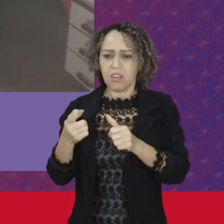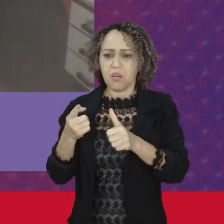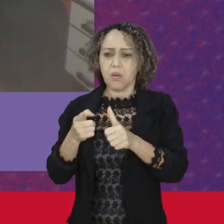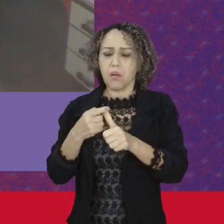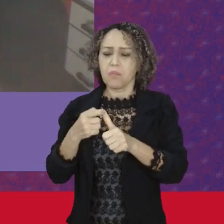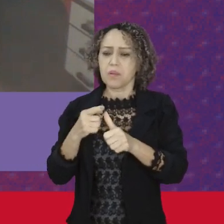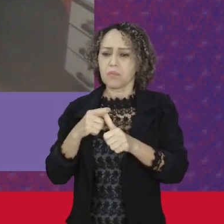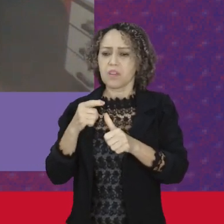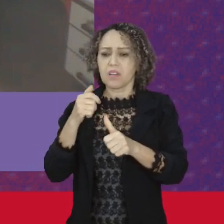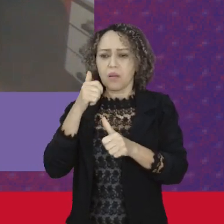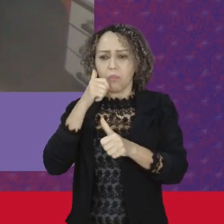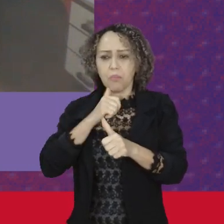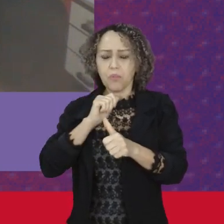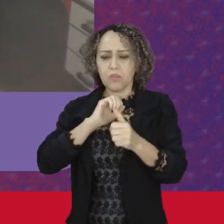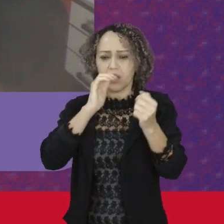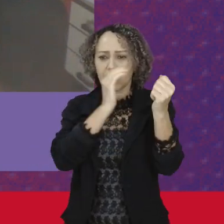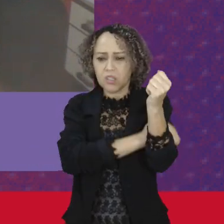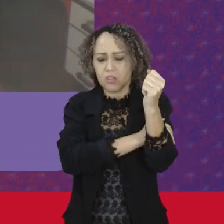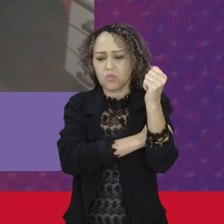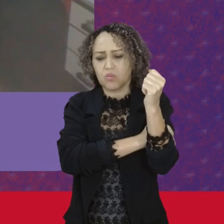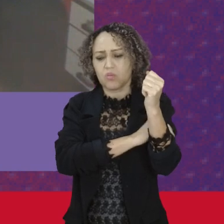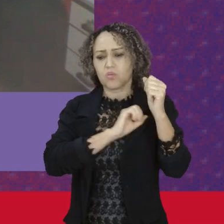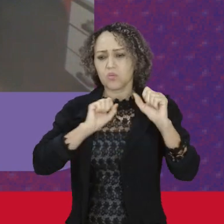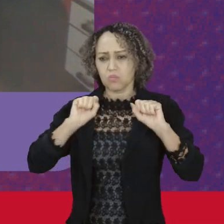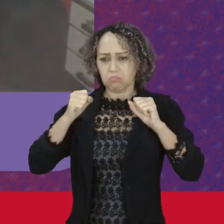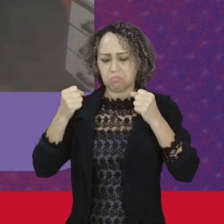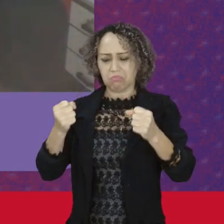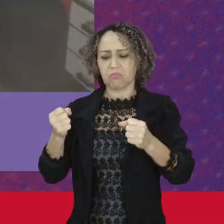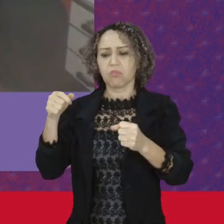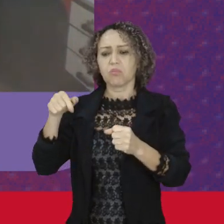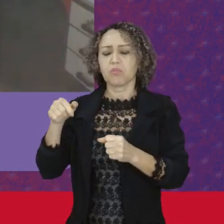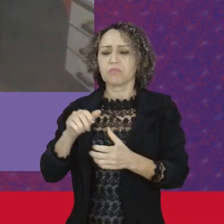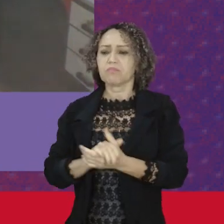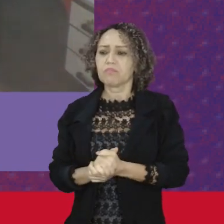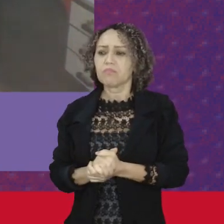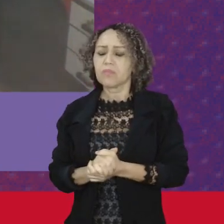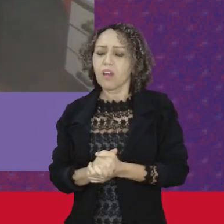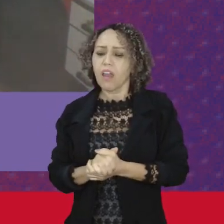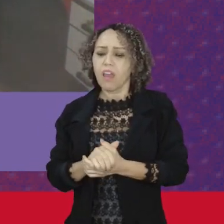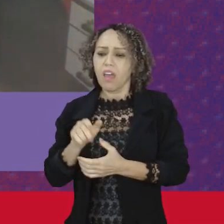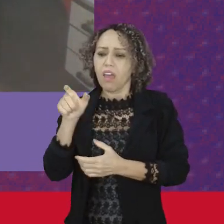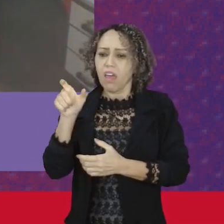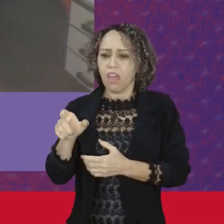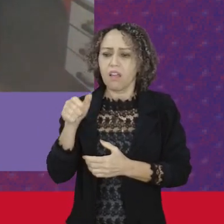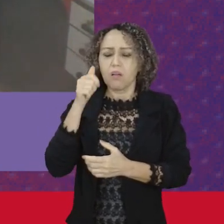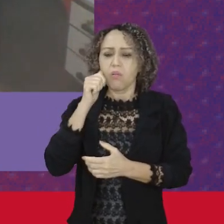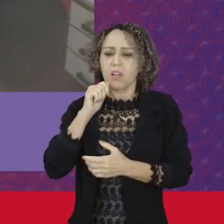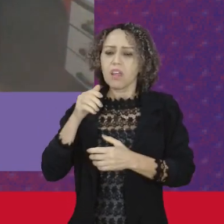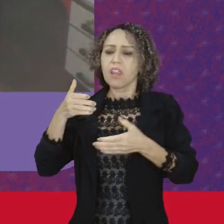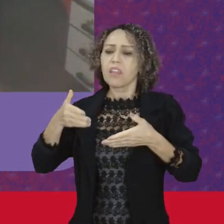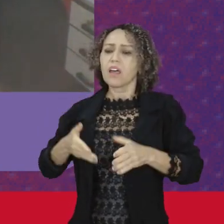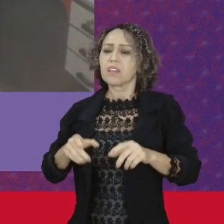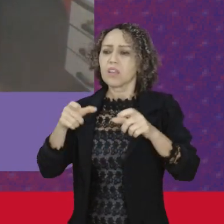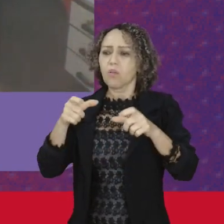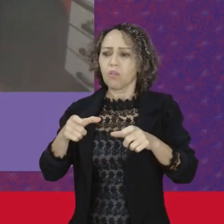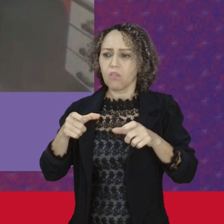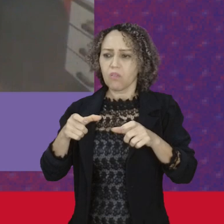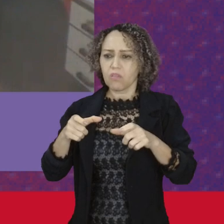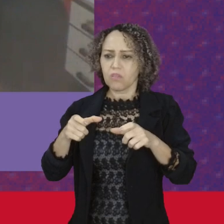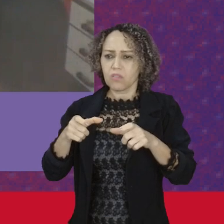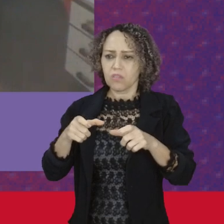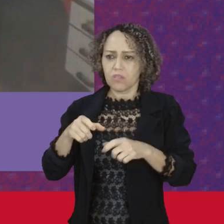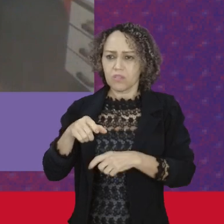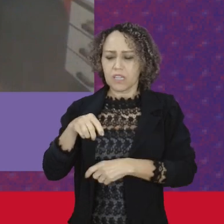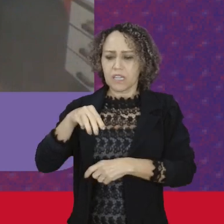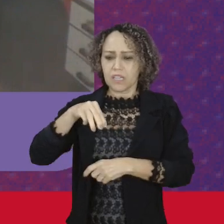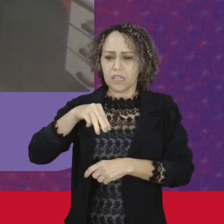considerada assim. E ela ela é do Rio Grande do Norte, e a cidade onde ela nasceu tem o nome dela, Anísia Floresta, fica